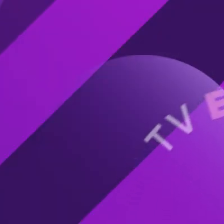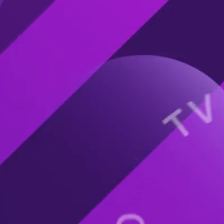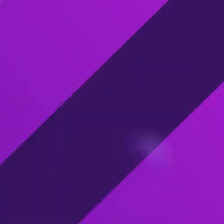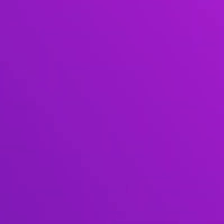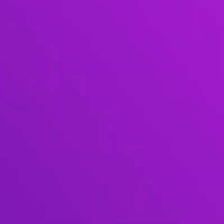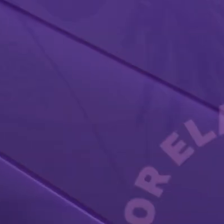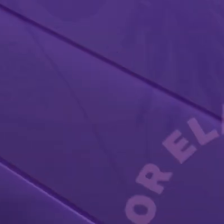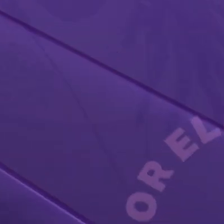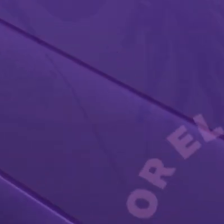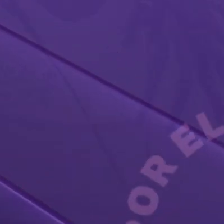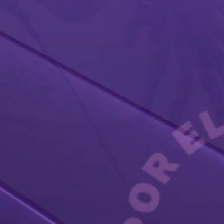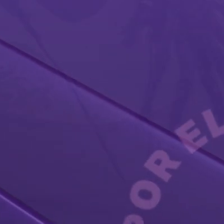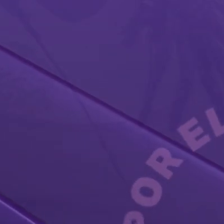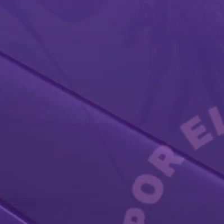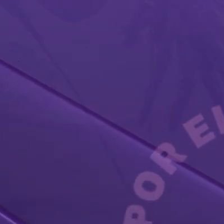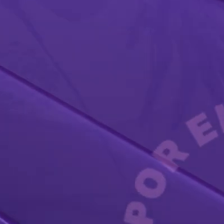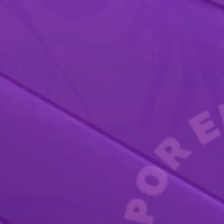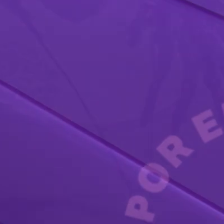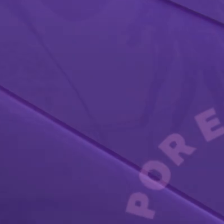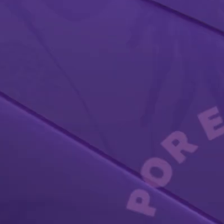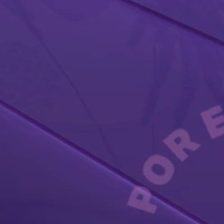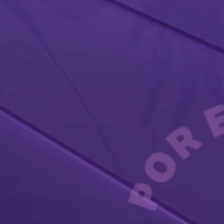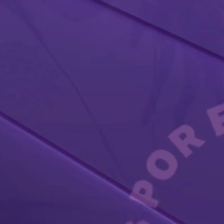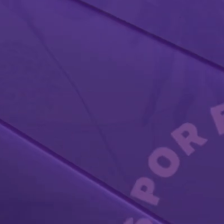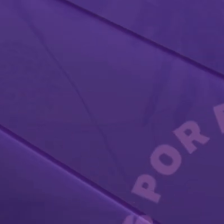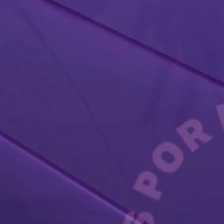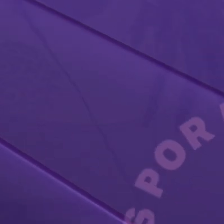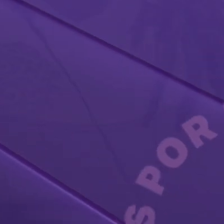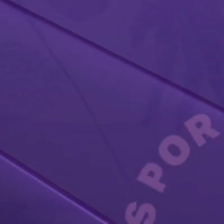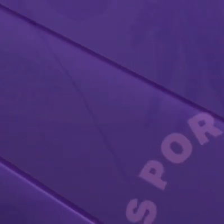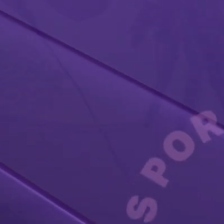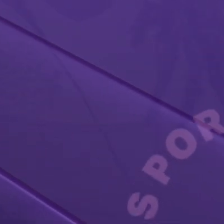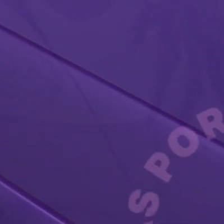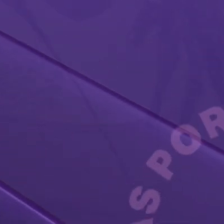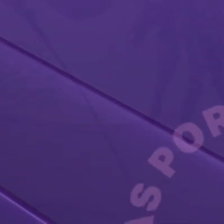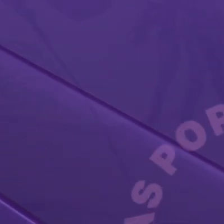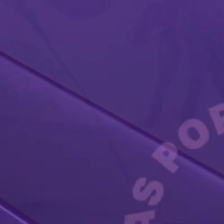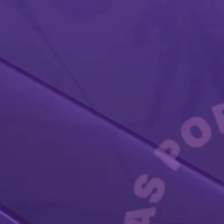Fique com o TV Elas por Elas Formação, que semana que vem tem mais.